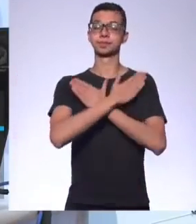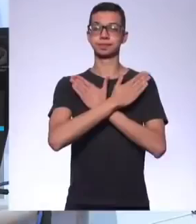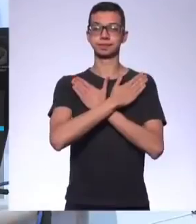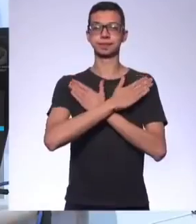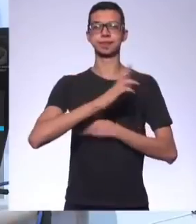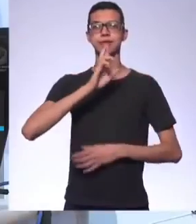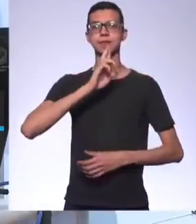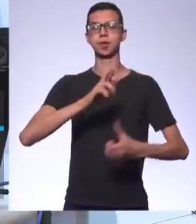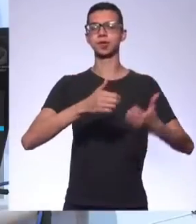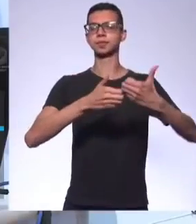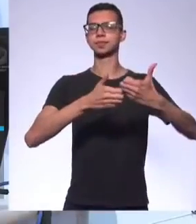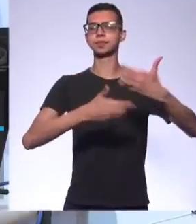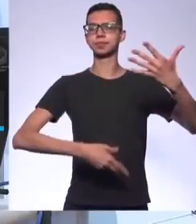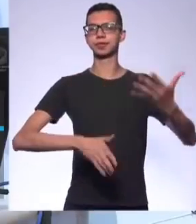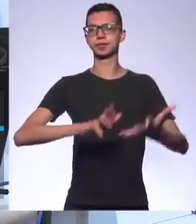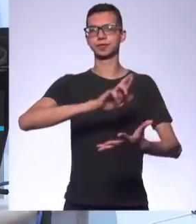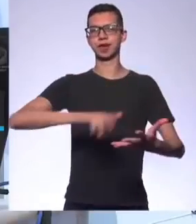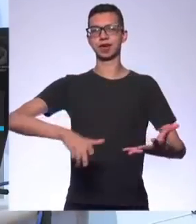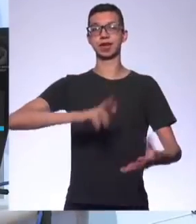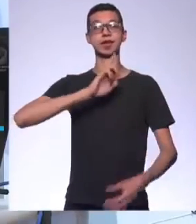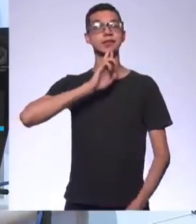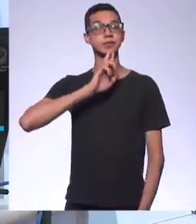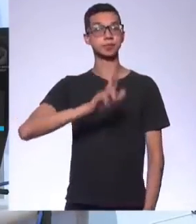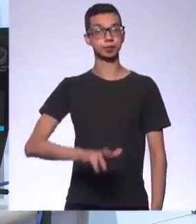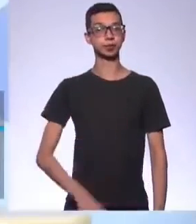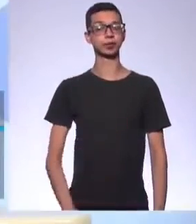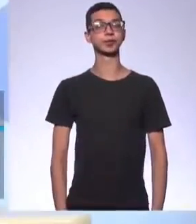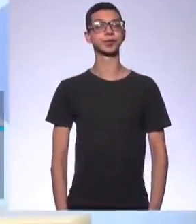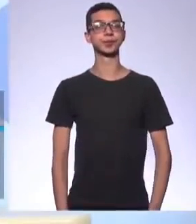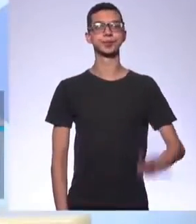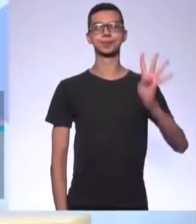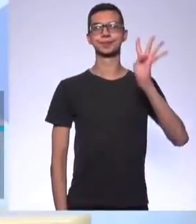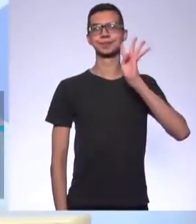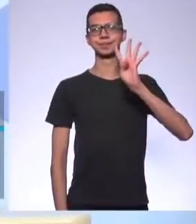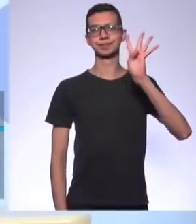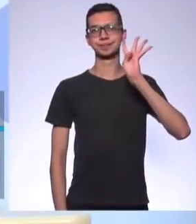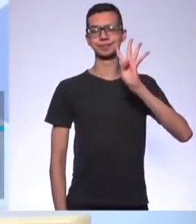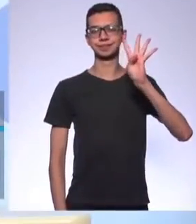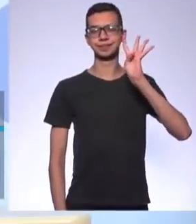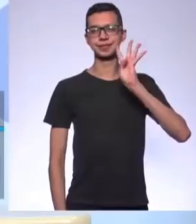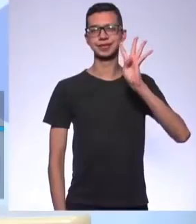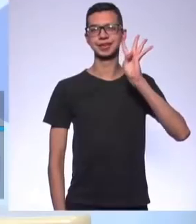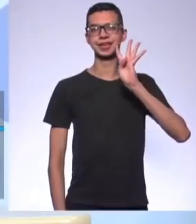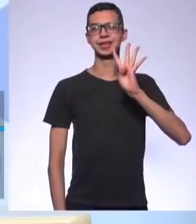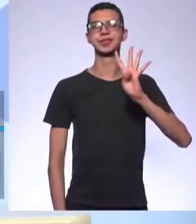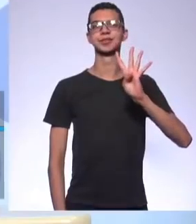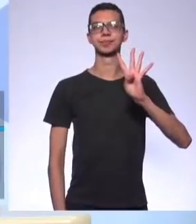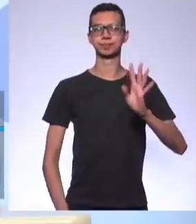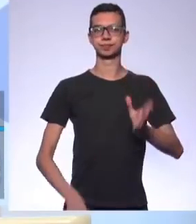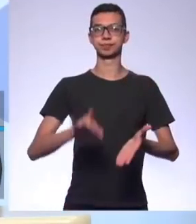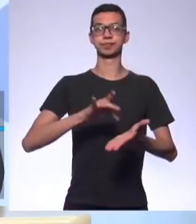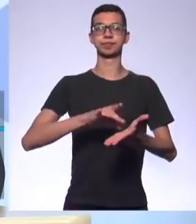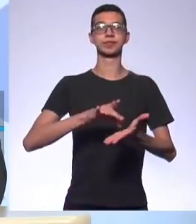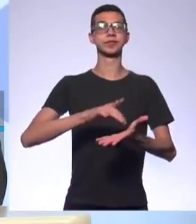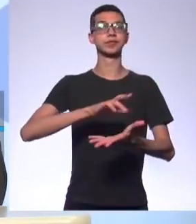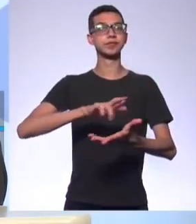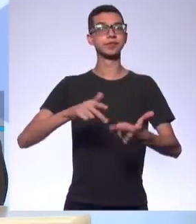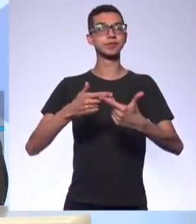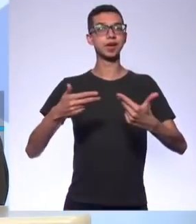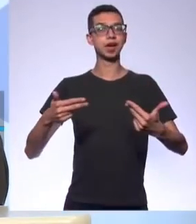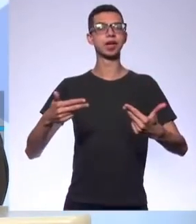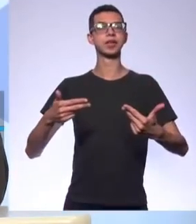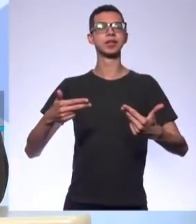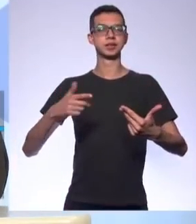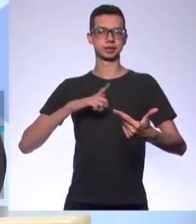professores trouxeram aqui no nosso chat, professor Carlos. Bem legal, olha só. Diversas punições foram feitas à Alemanha, reduziu o